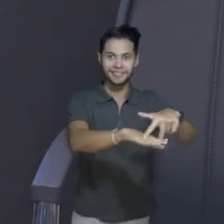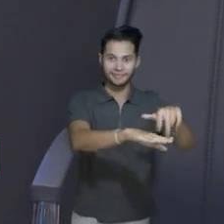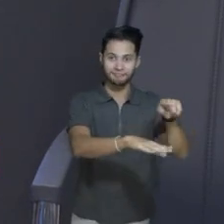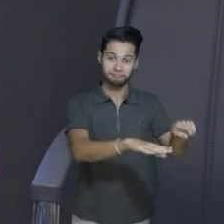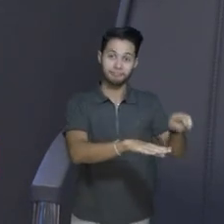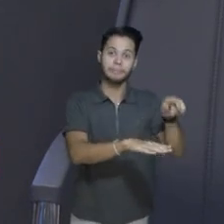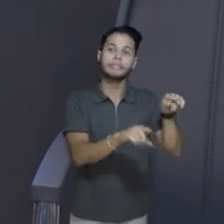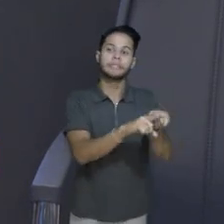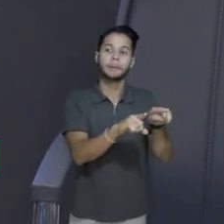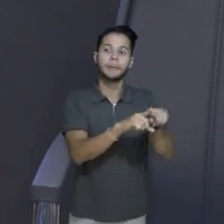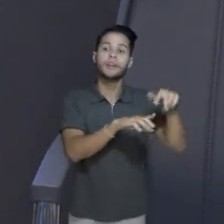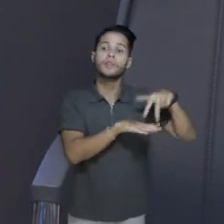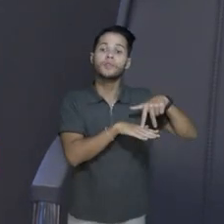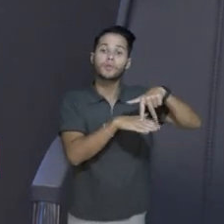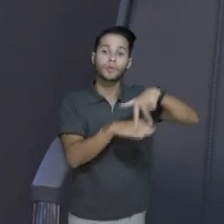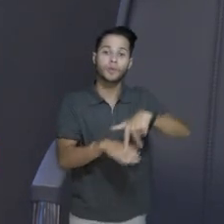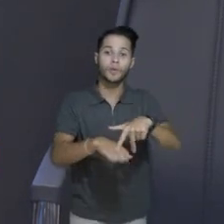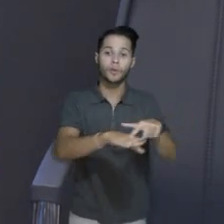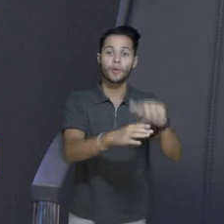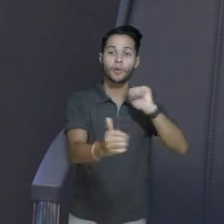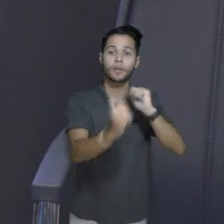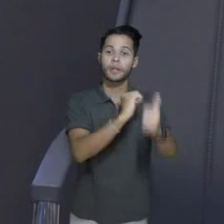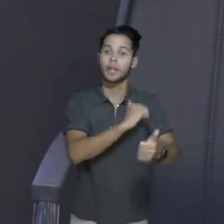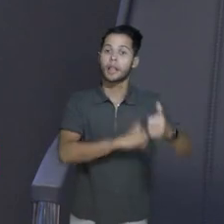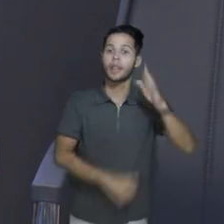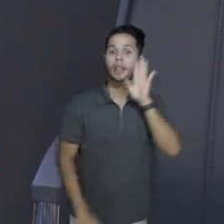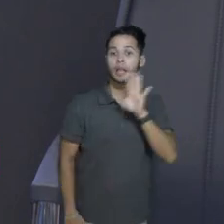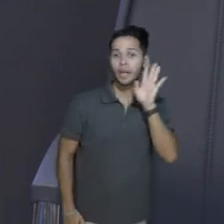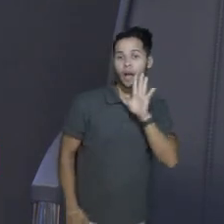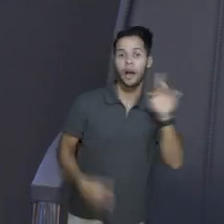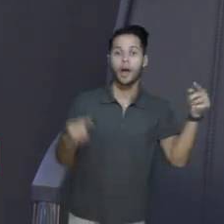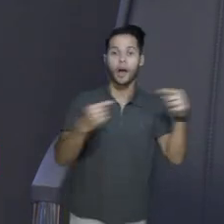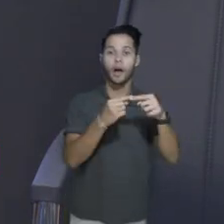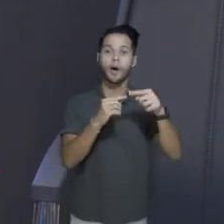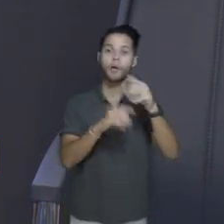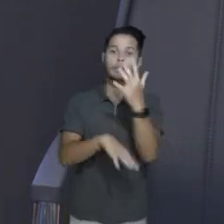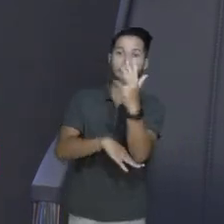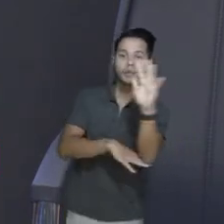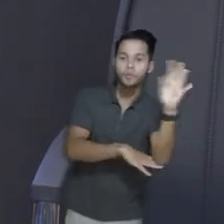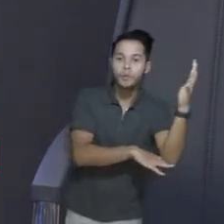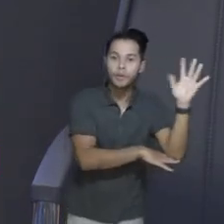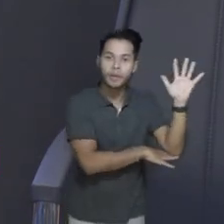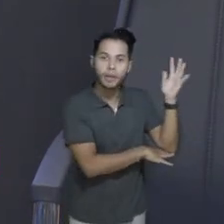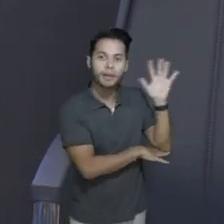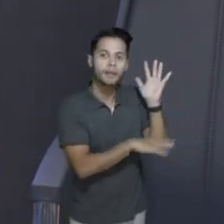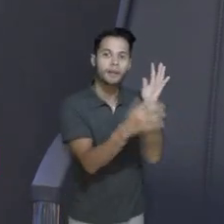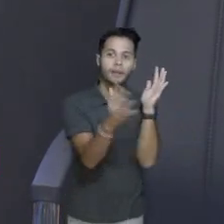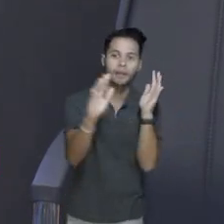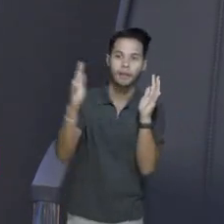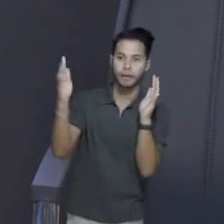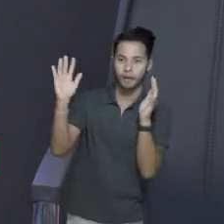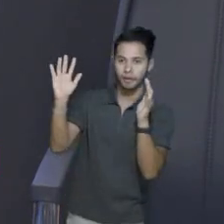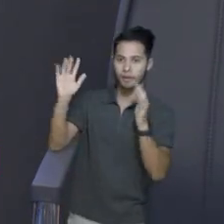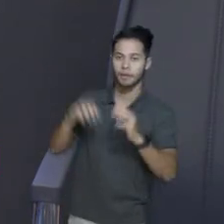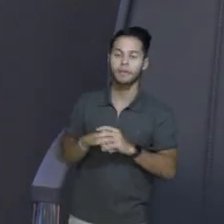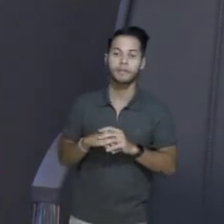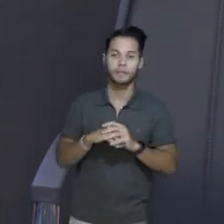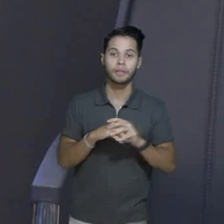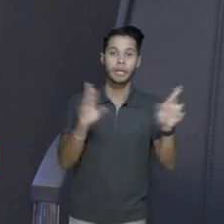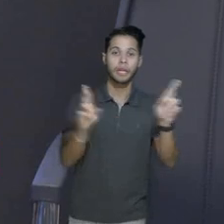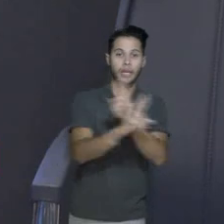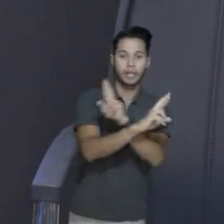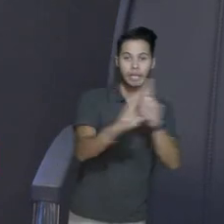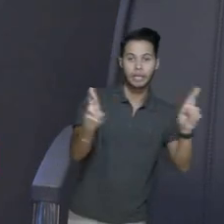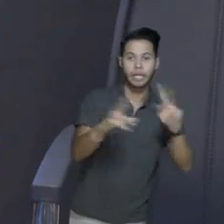esporte que é muito mais legal muito mais ligado à natureza envolvido em associações de federações e em